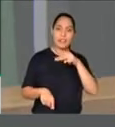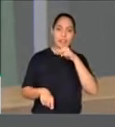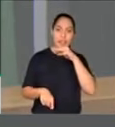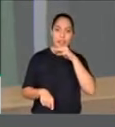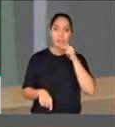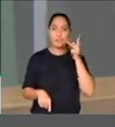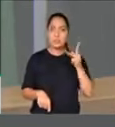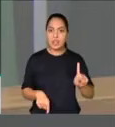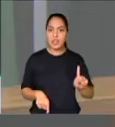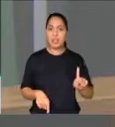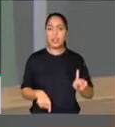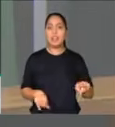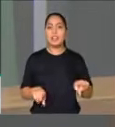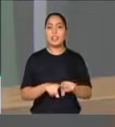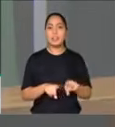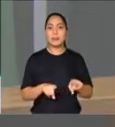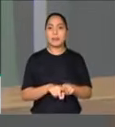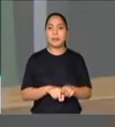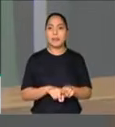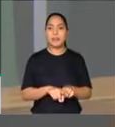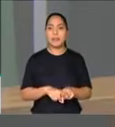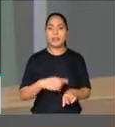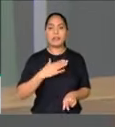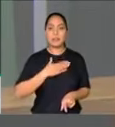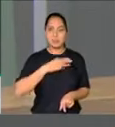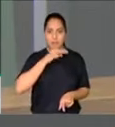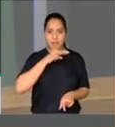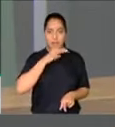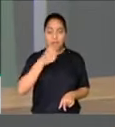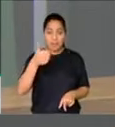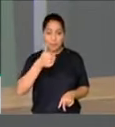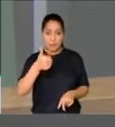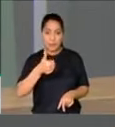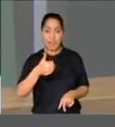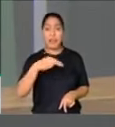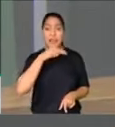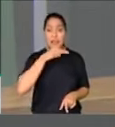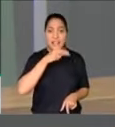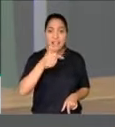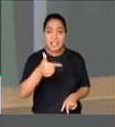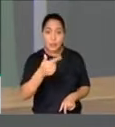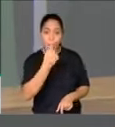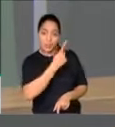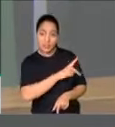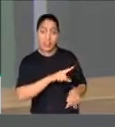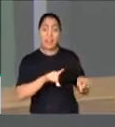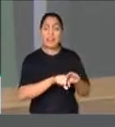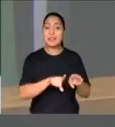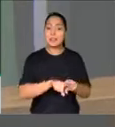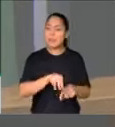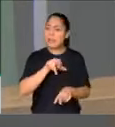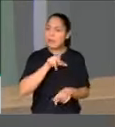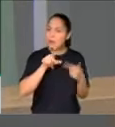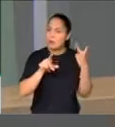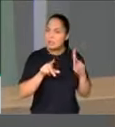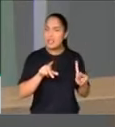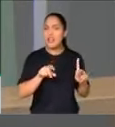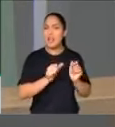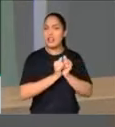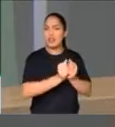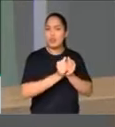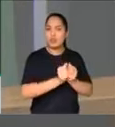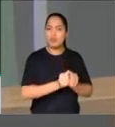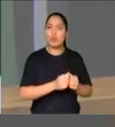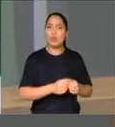pai, da minha neta, que é a primeira bisneta dele, dos seus irmãos, nossa